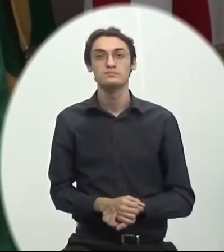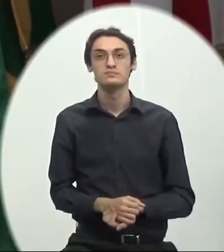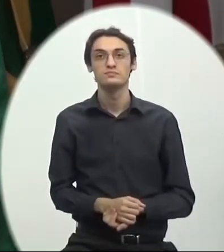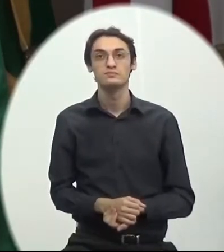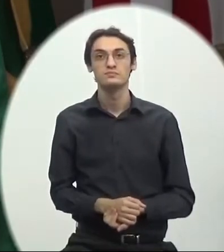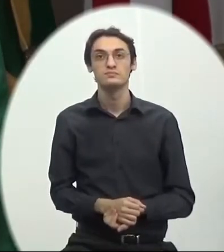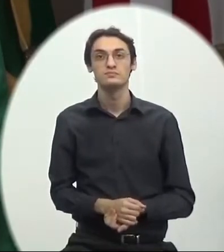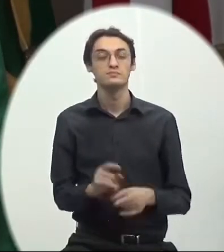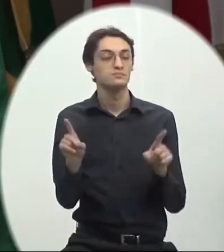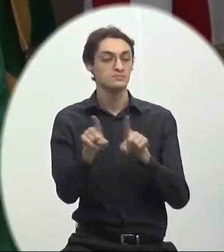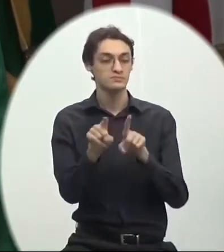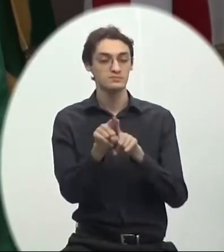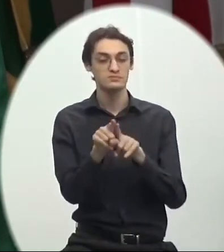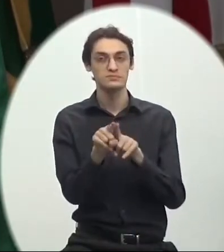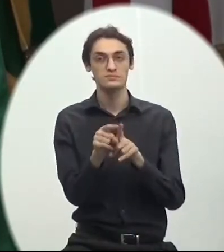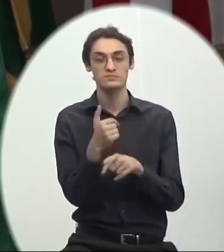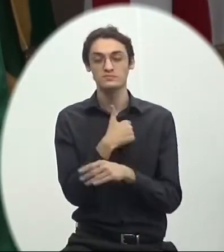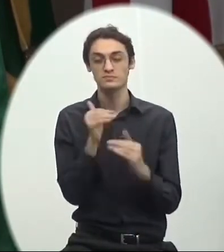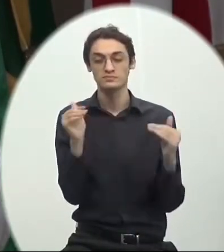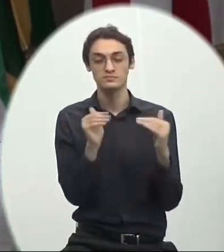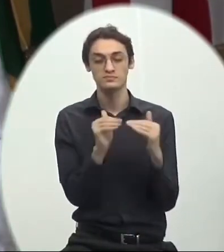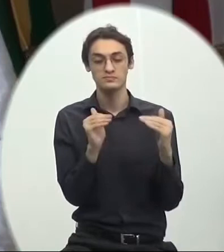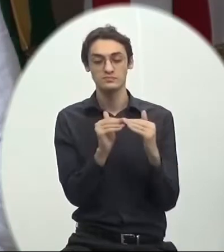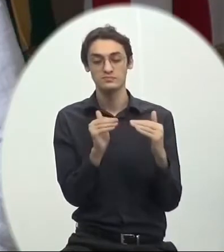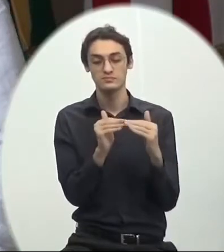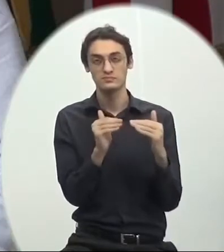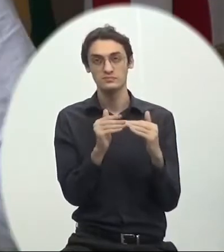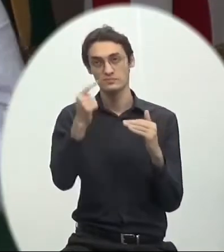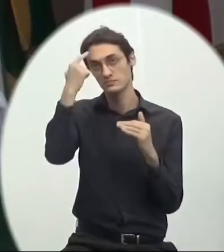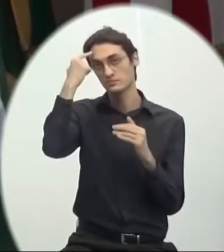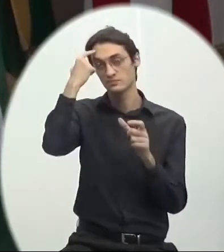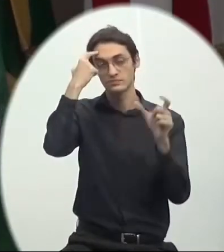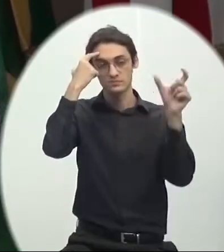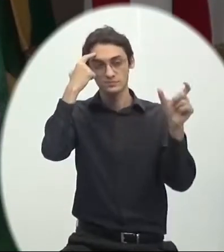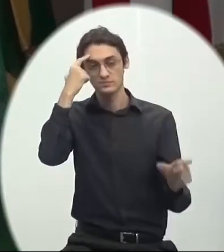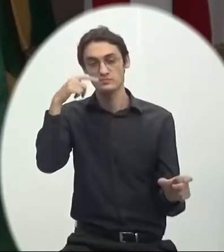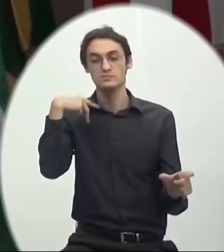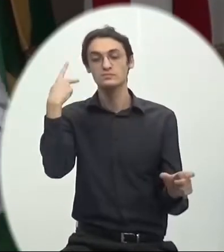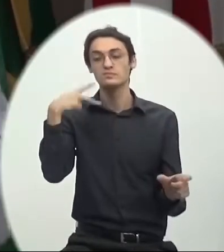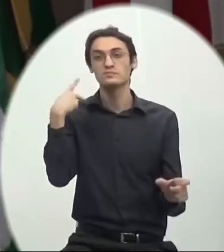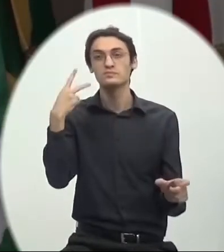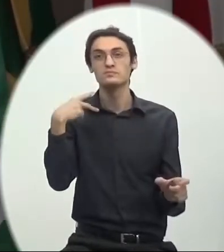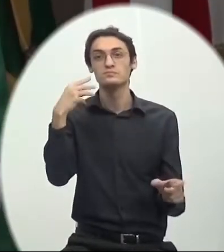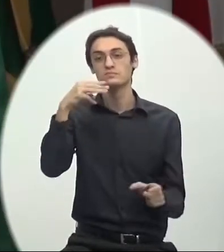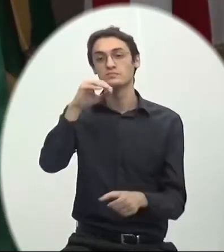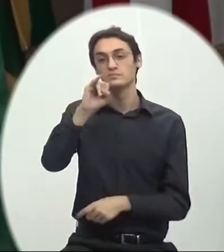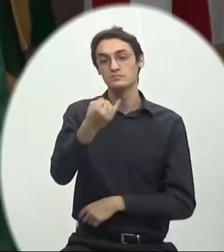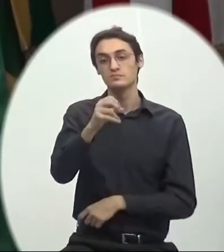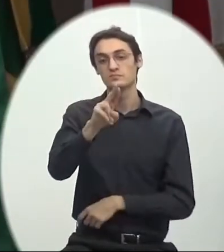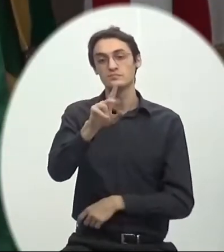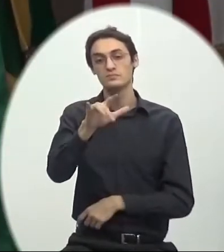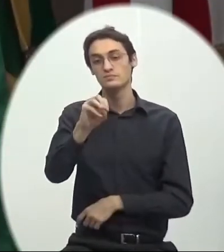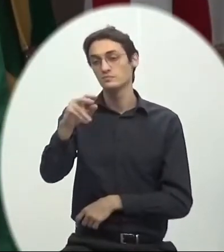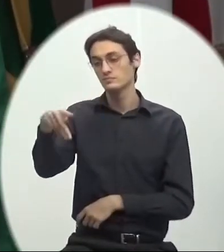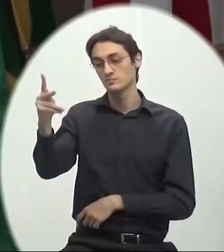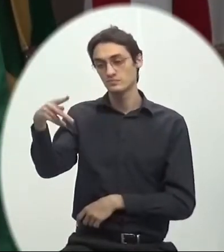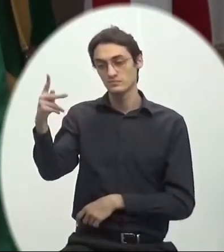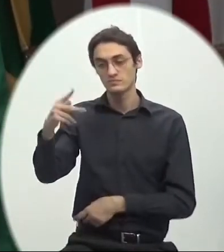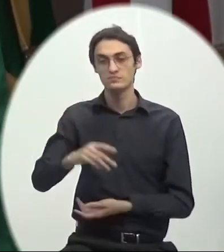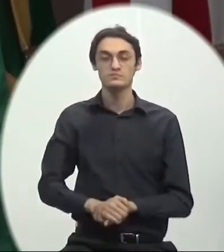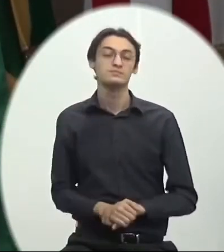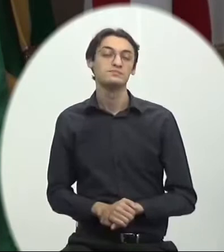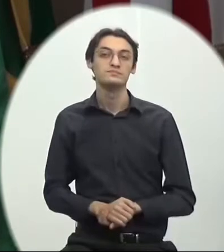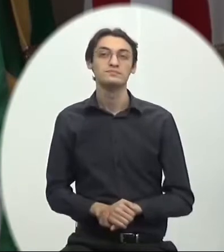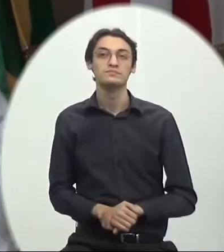Também comungo do pensamento aqui do vereador Júlio Kaminski a respeito